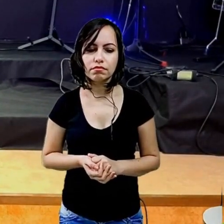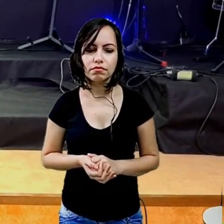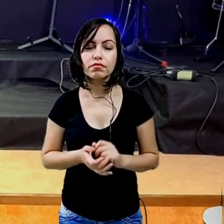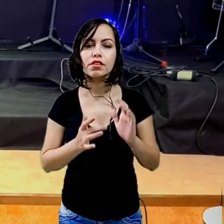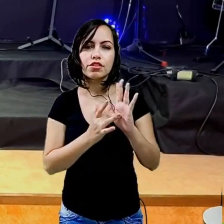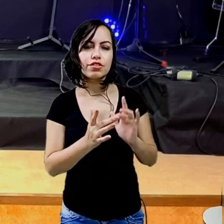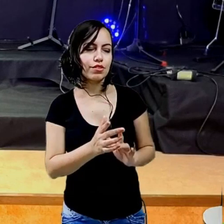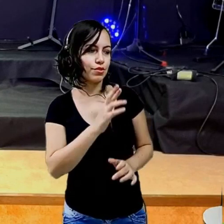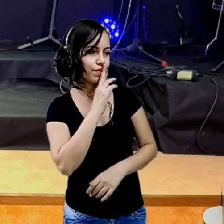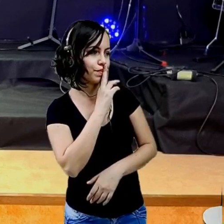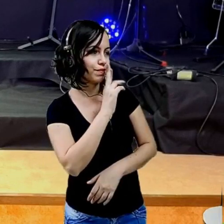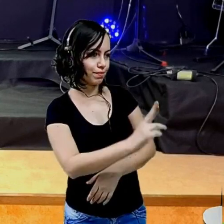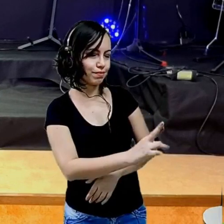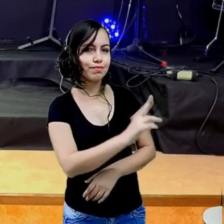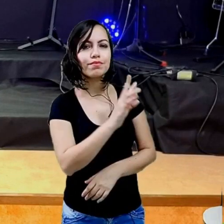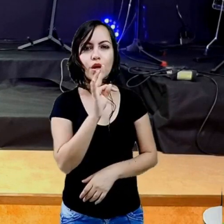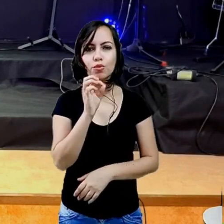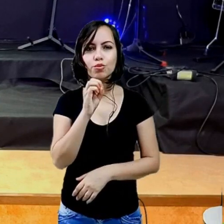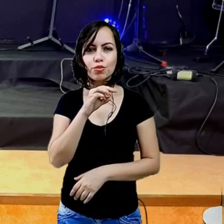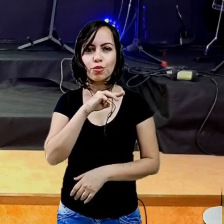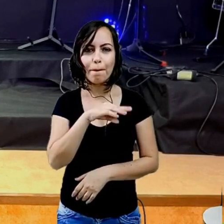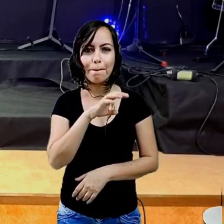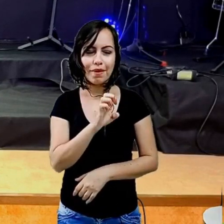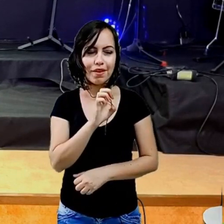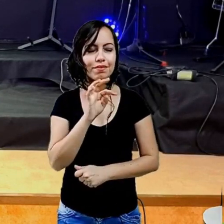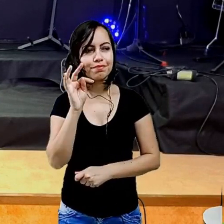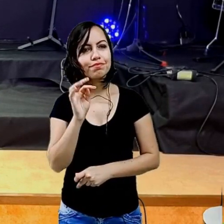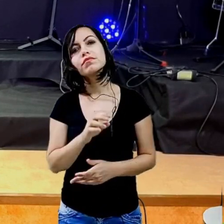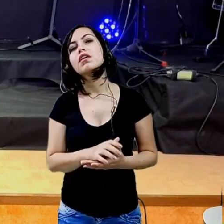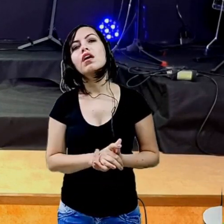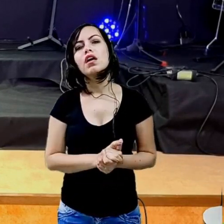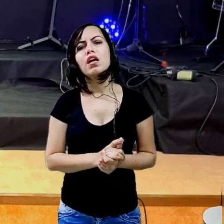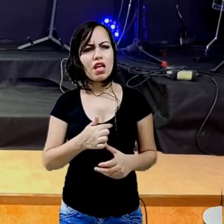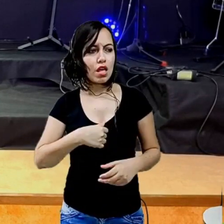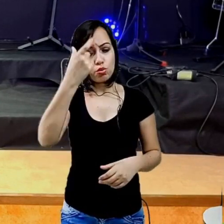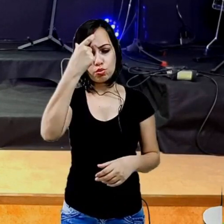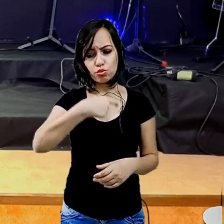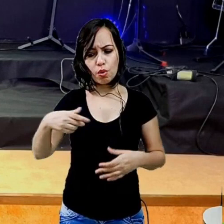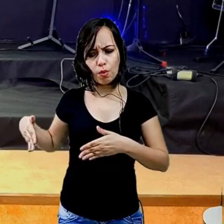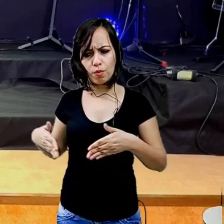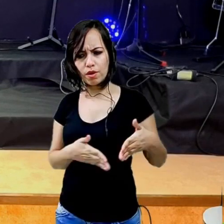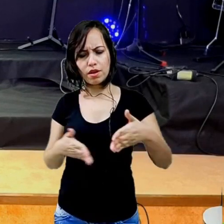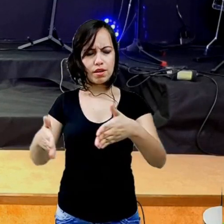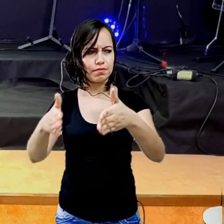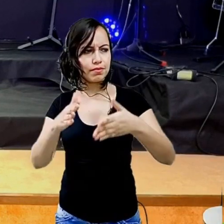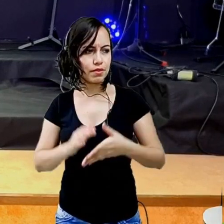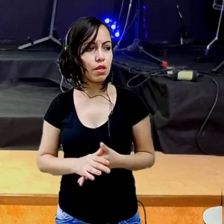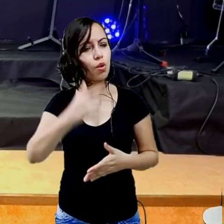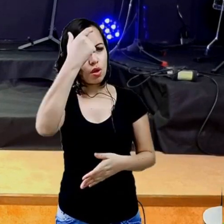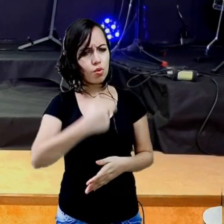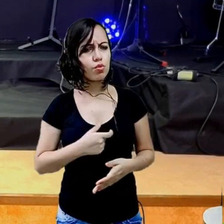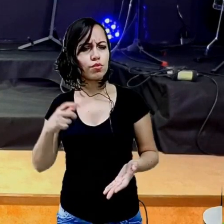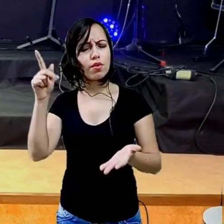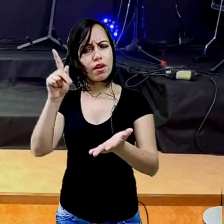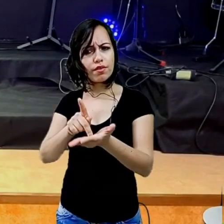Respondeu Jesus a Tomé e aos seus ouvintes: eu sou o caminho, eu sou a